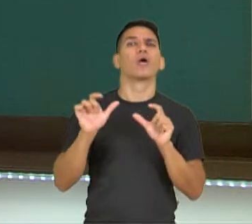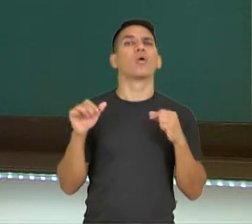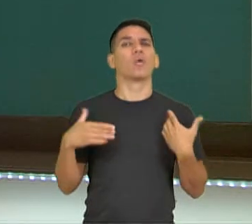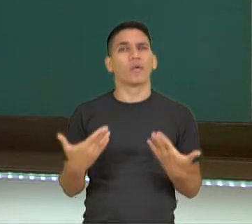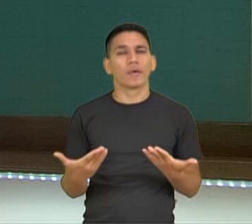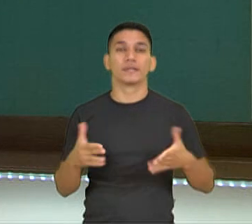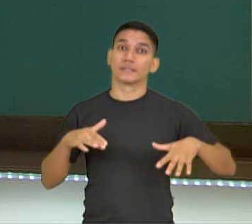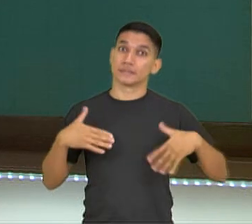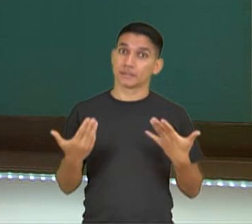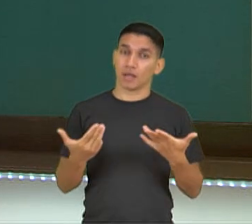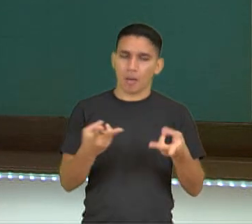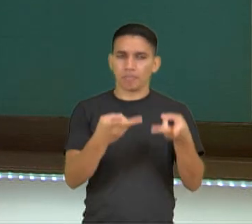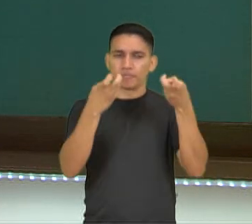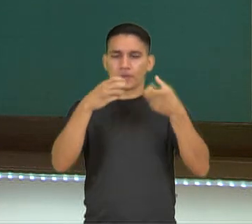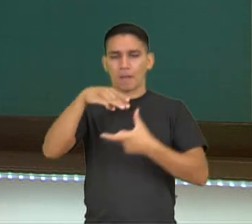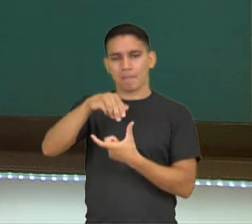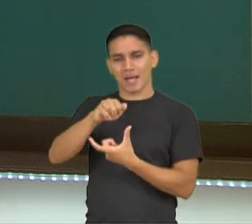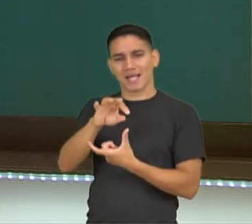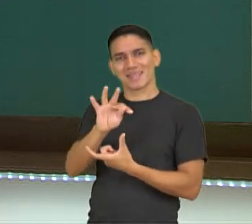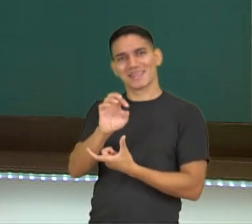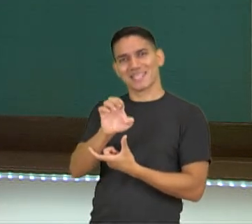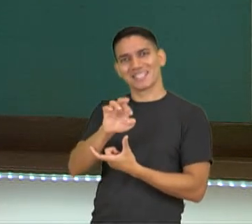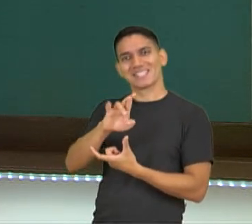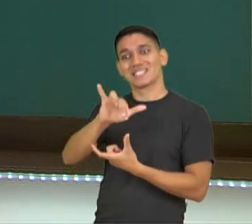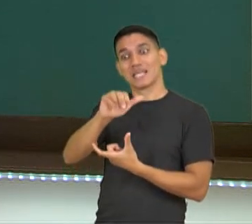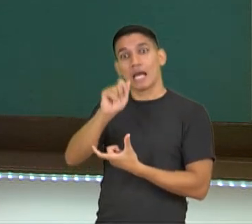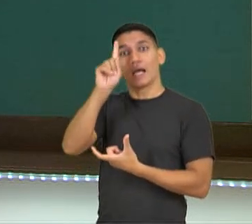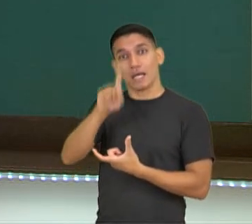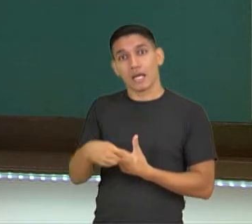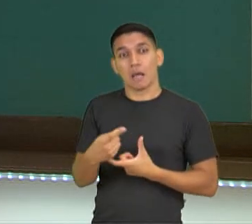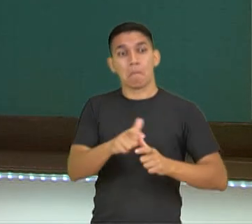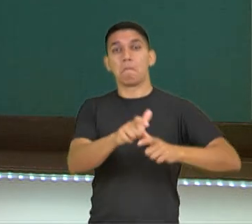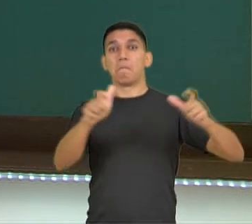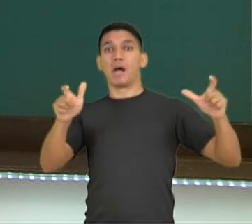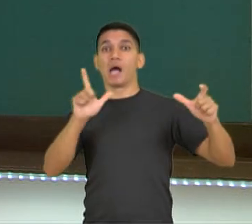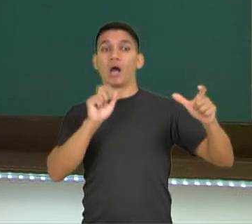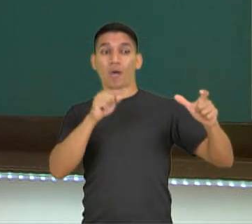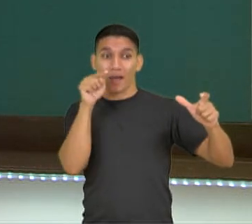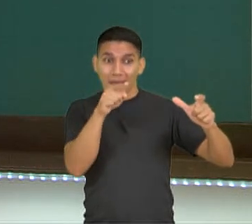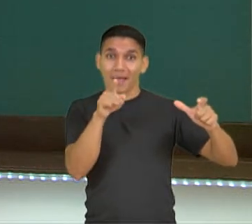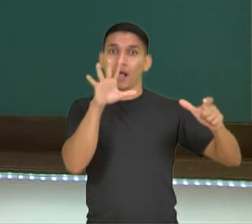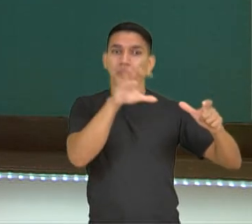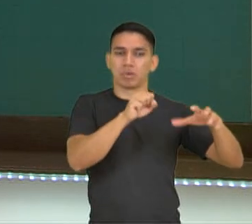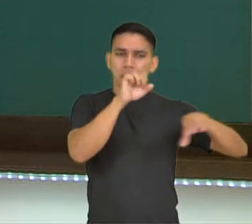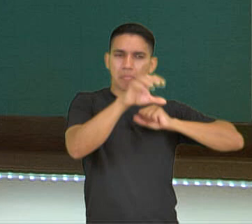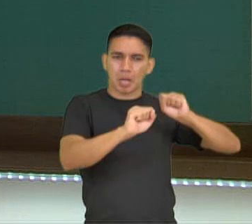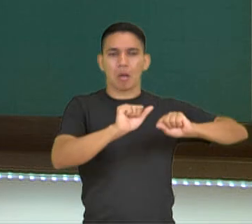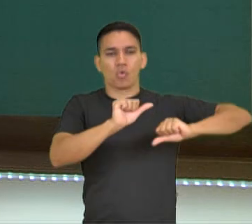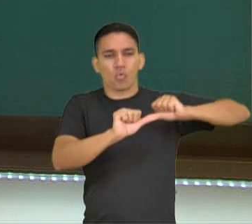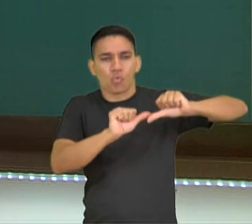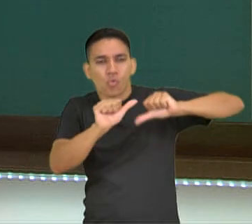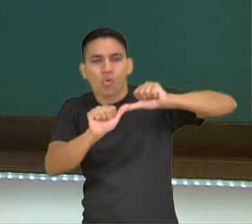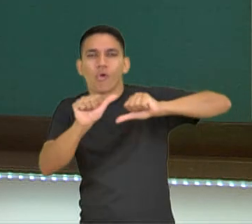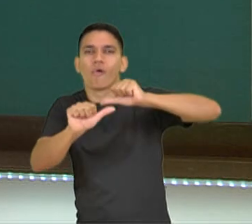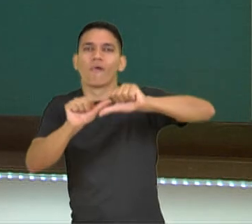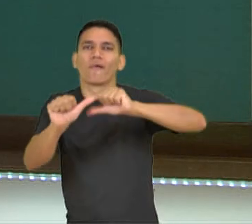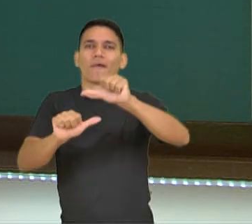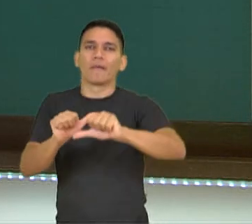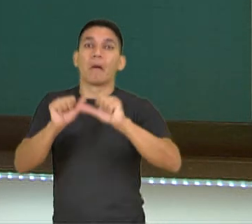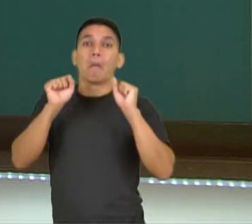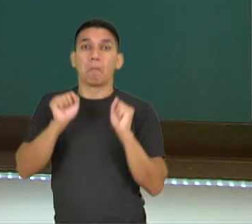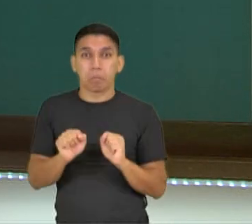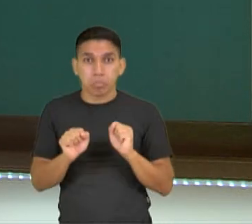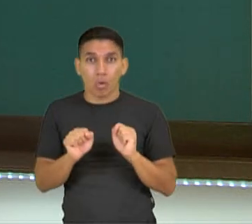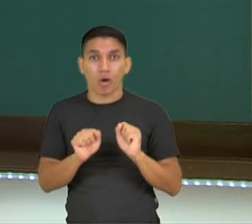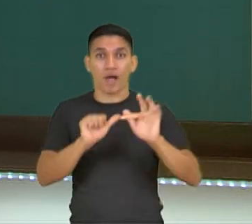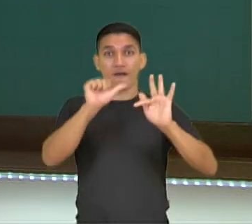vimos, é o macro. A partir da matéria, nós temos as transformações da matéria, que elas podem ser